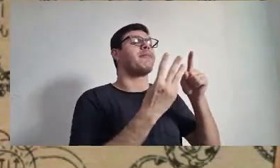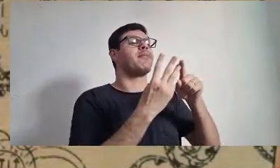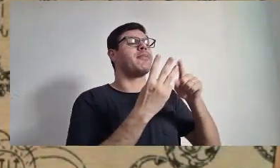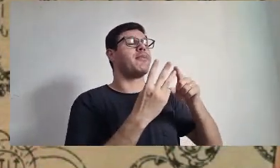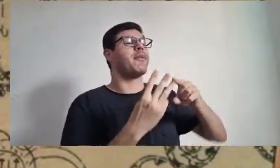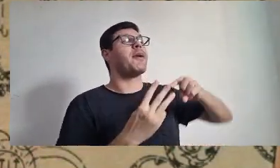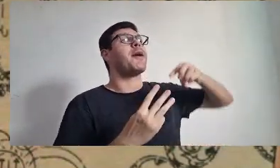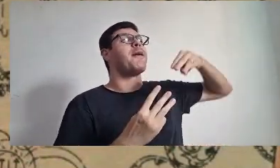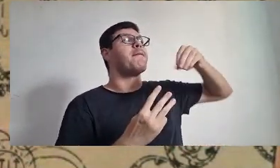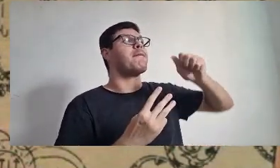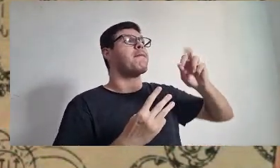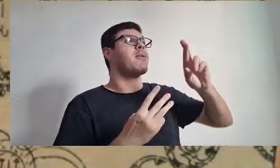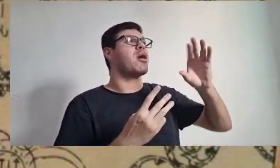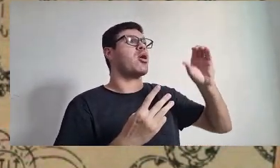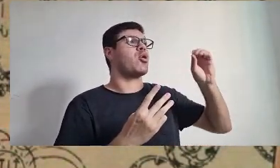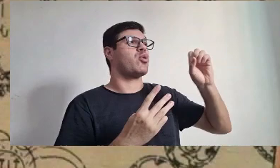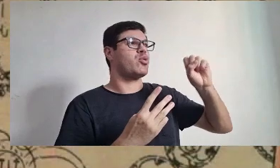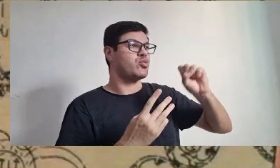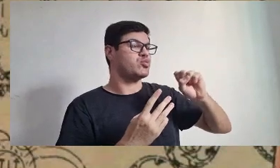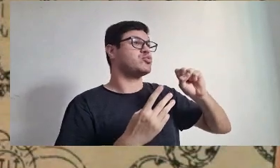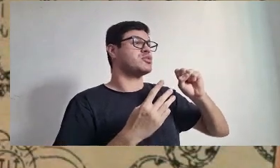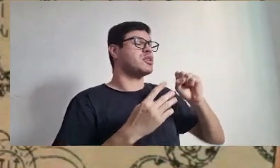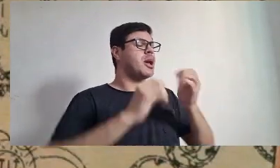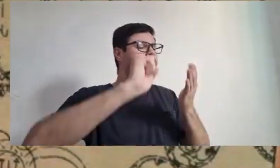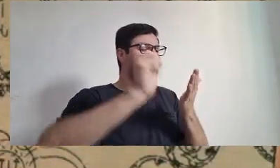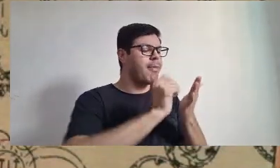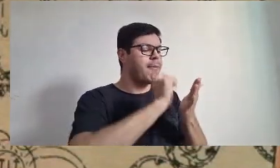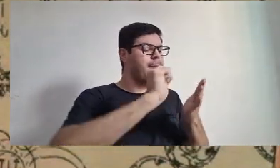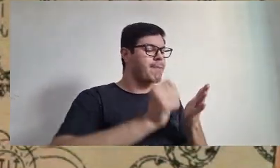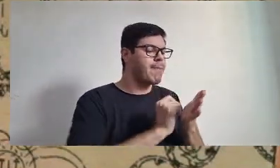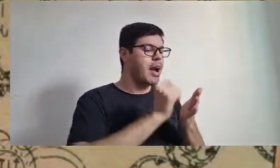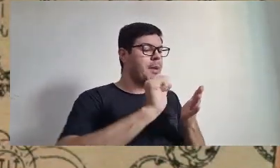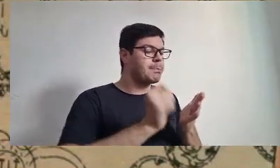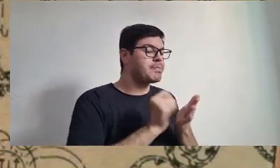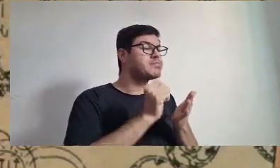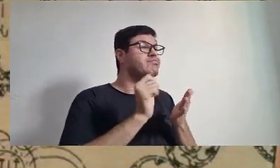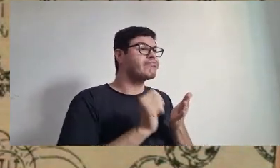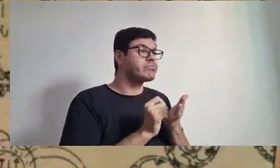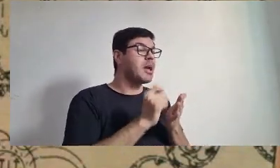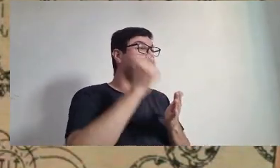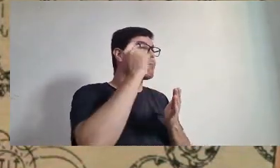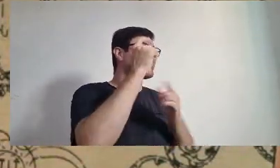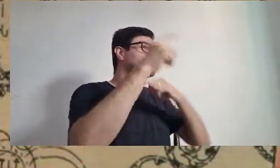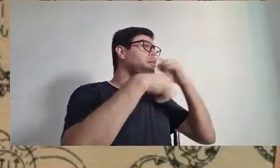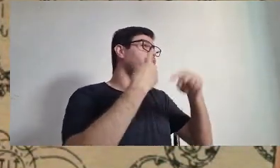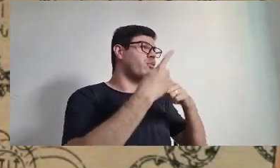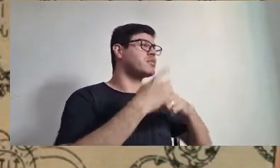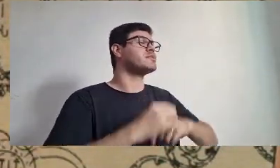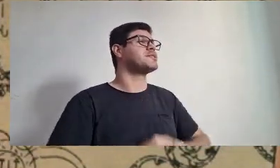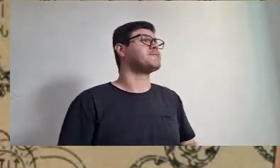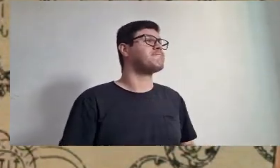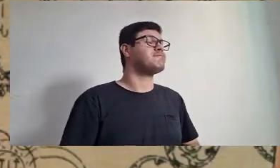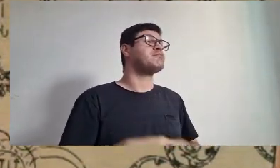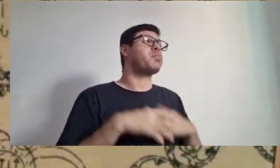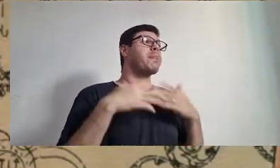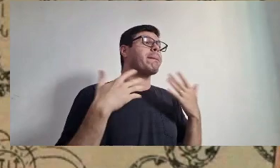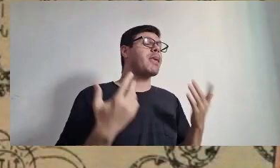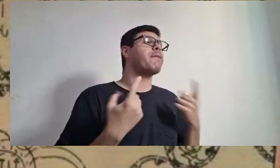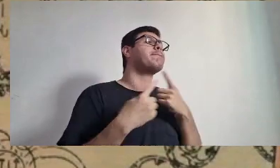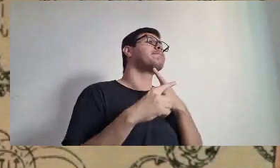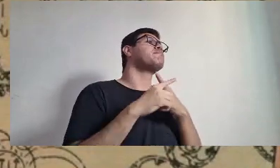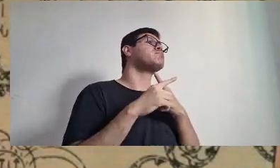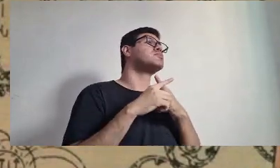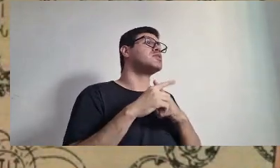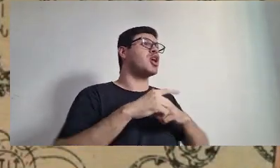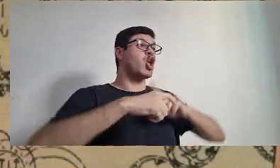Pedro. Foram amanuenses que escreveram para eles. Então, por quê? São